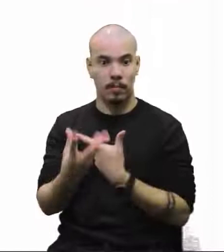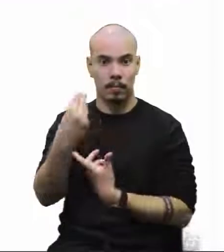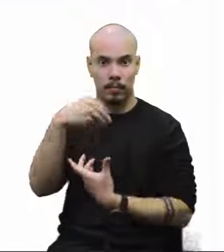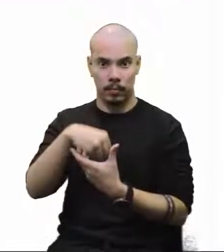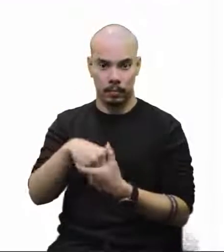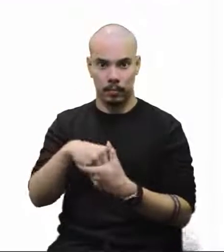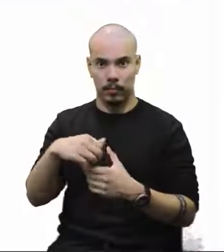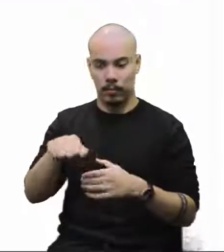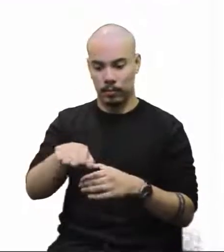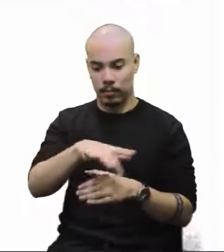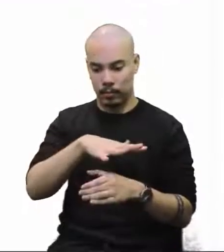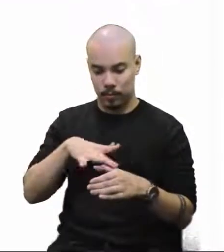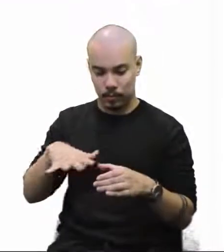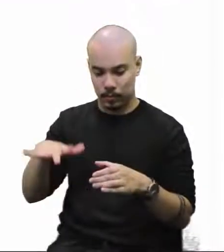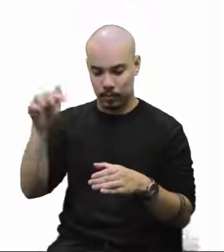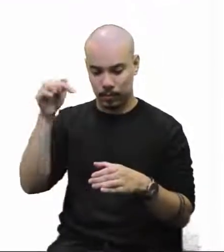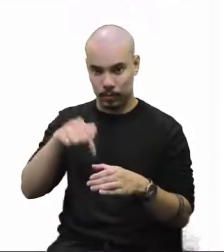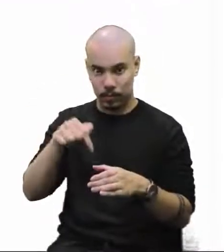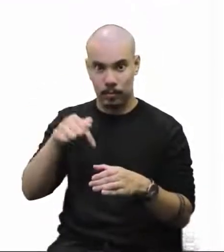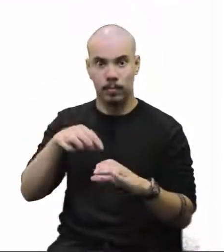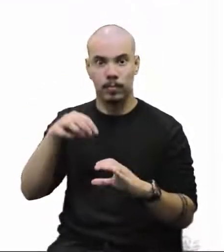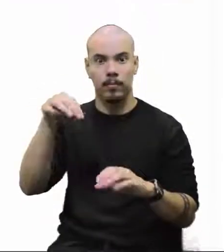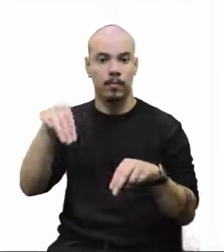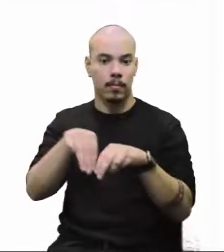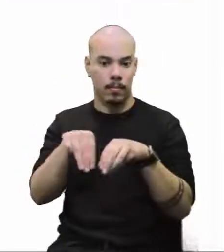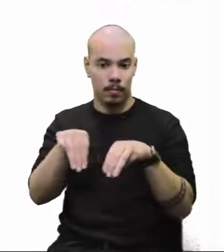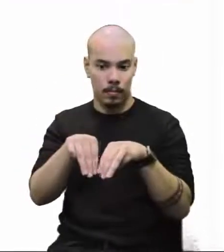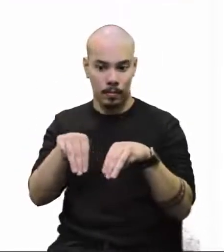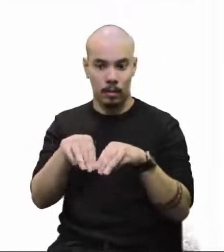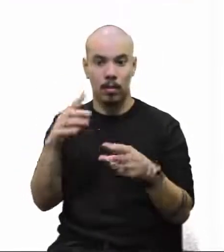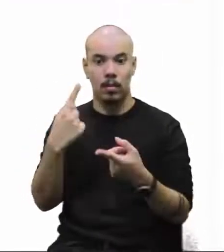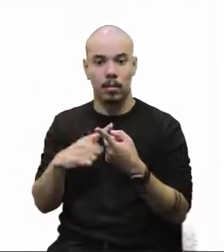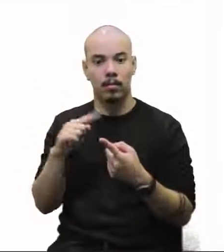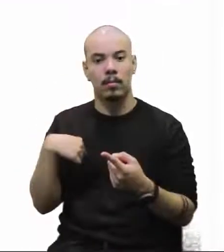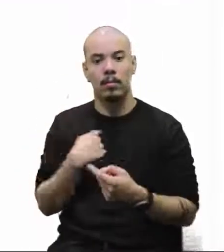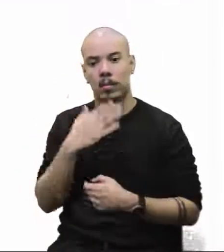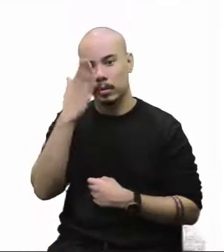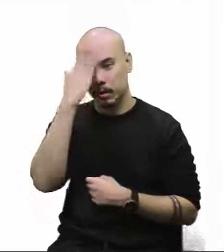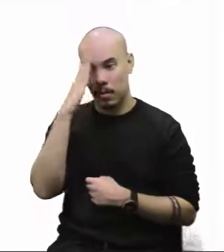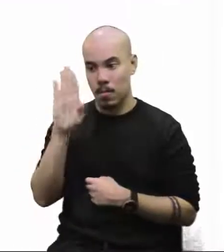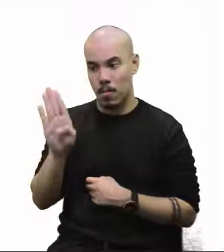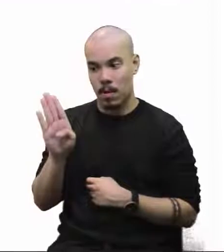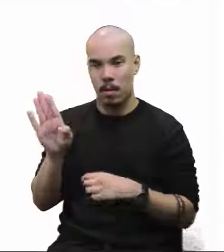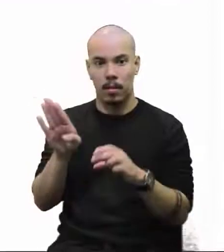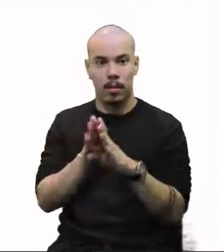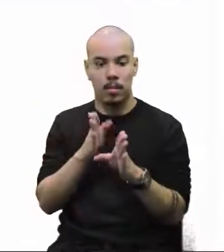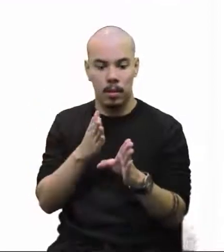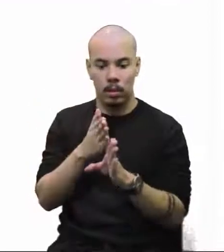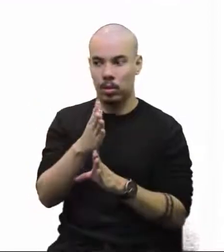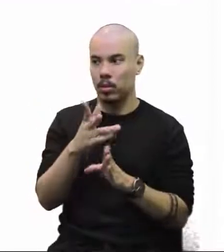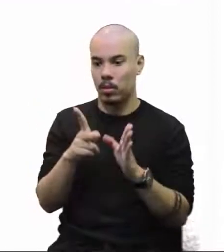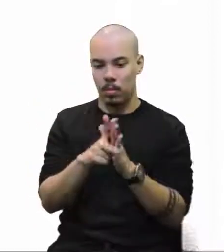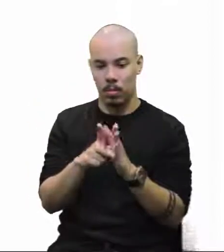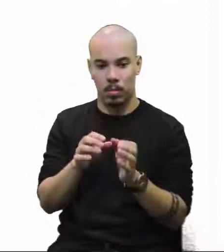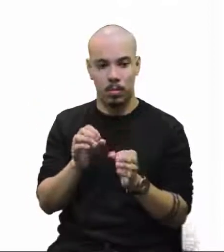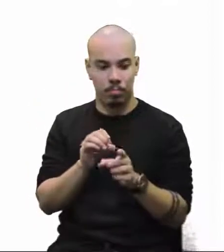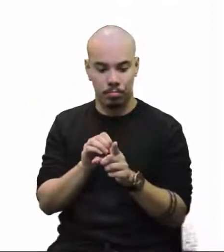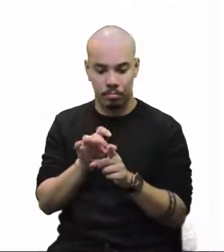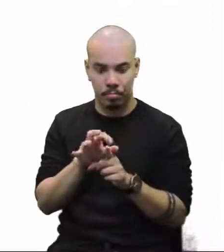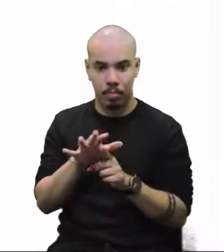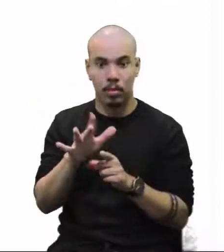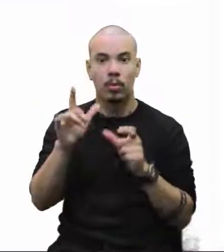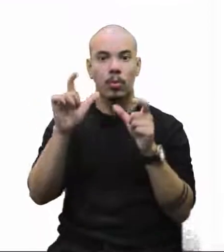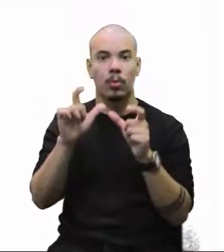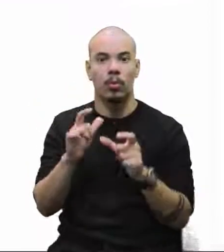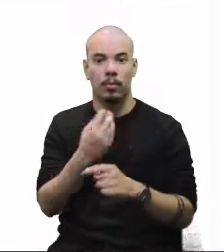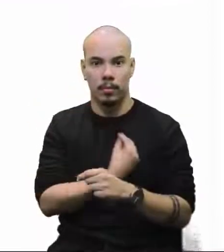de um campo. Isso. E seja θ o ângulo entre B, esse campo magnético B, e a direção do condutor, porque